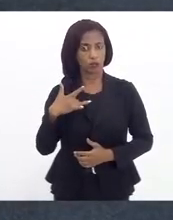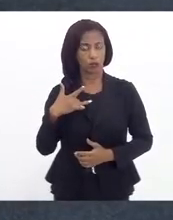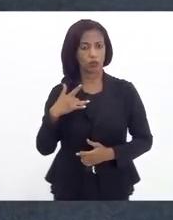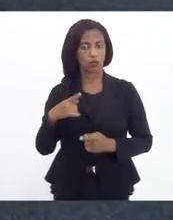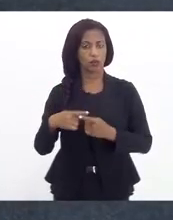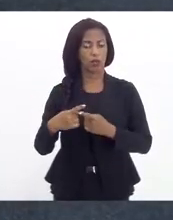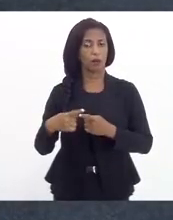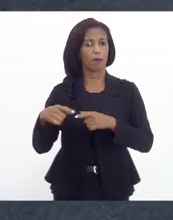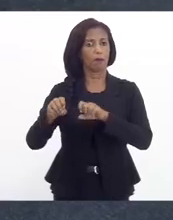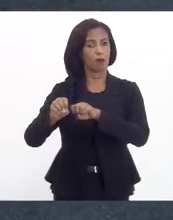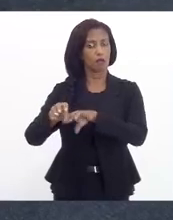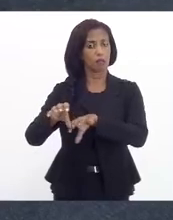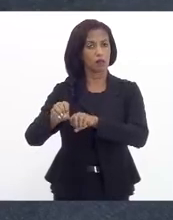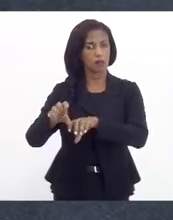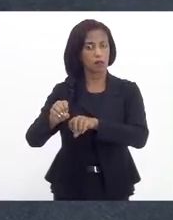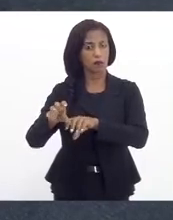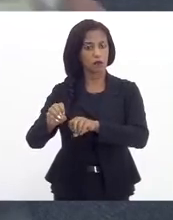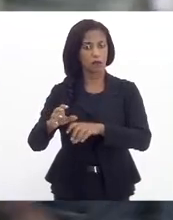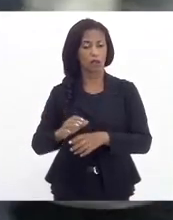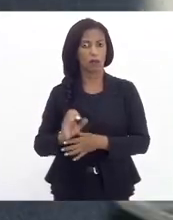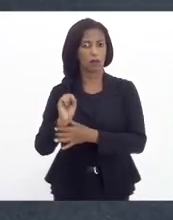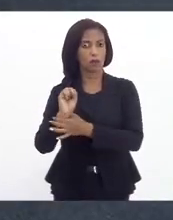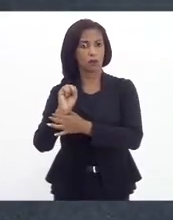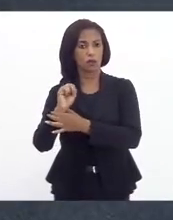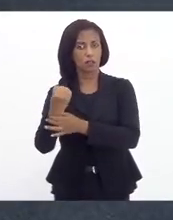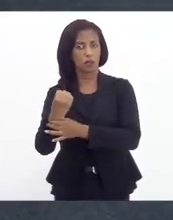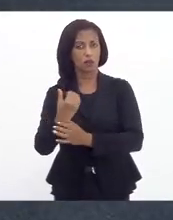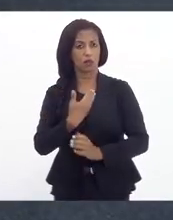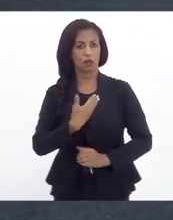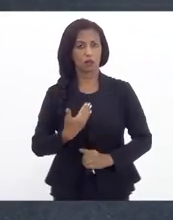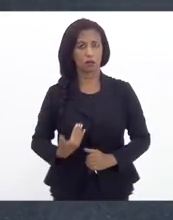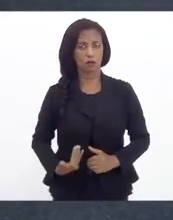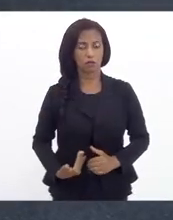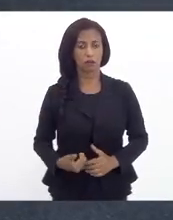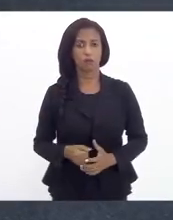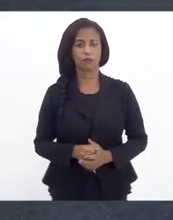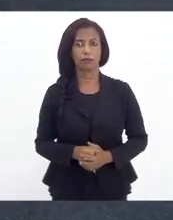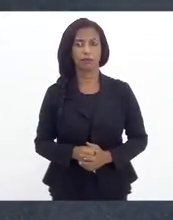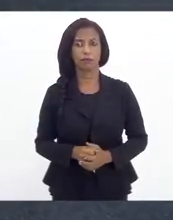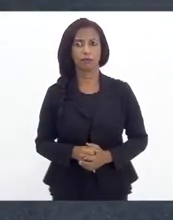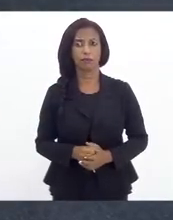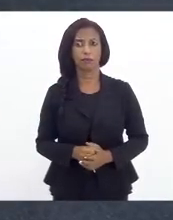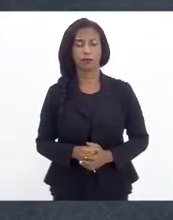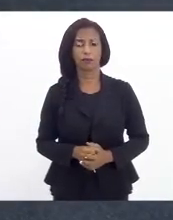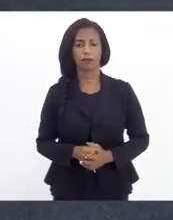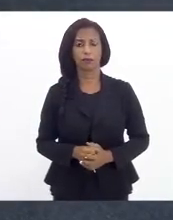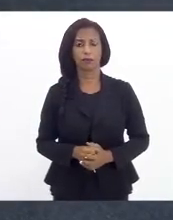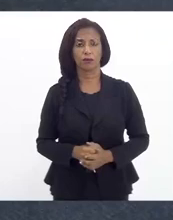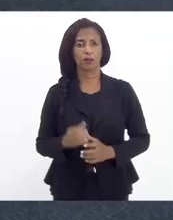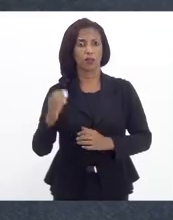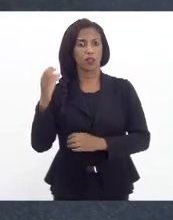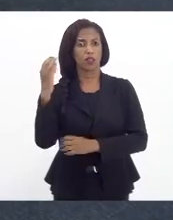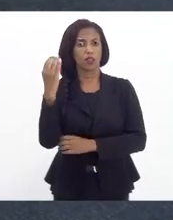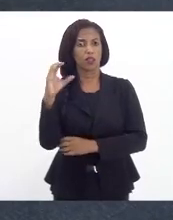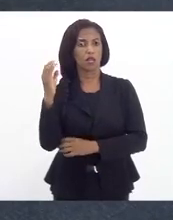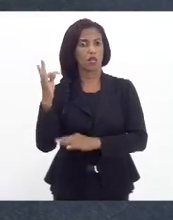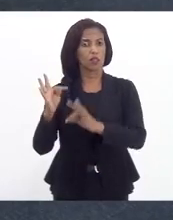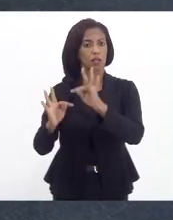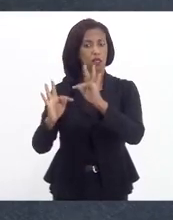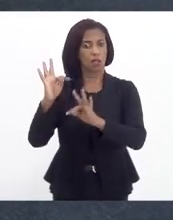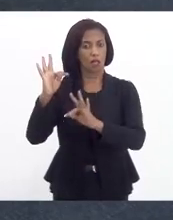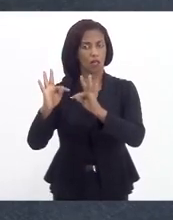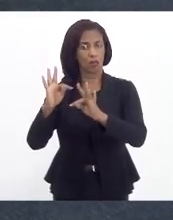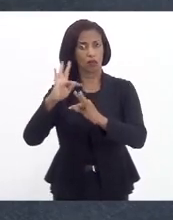educação, segurança pública e ciência e tecnologia.